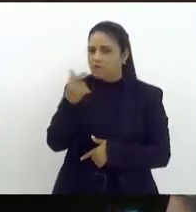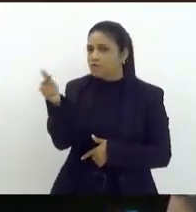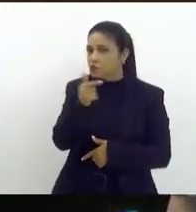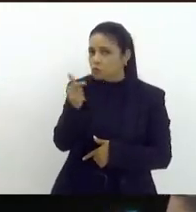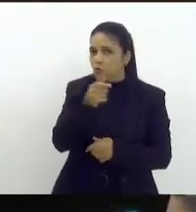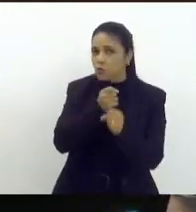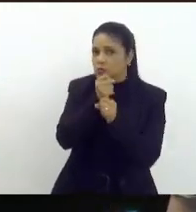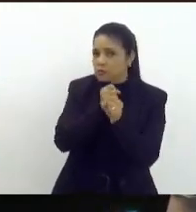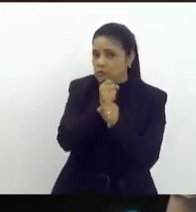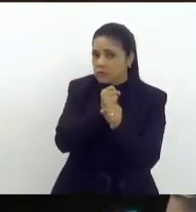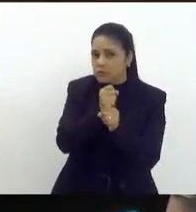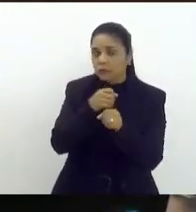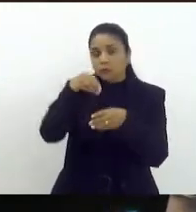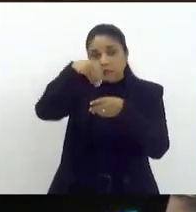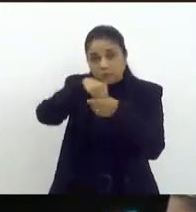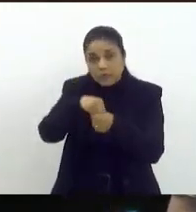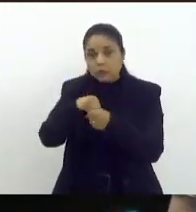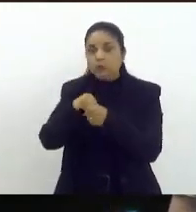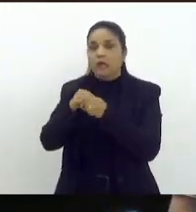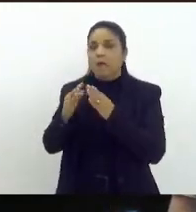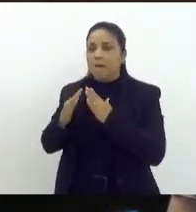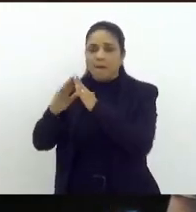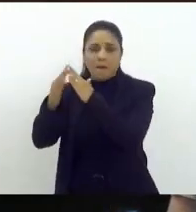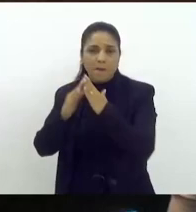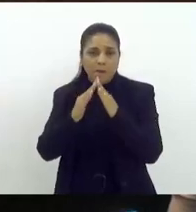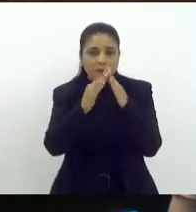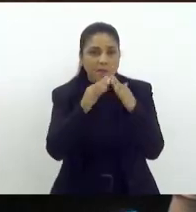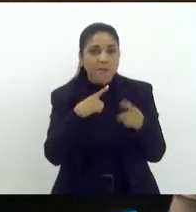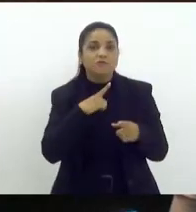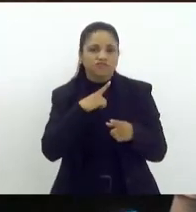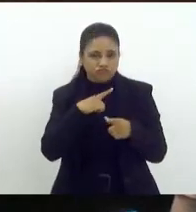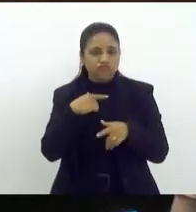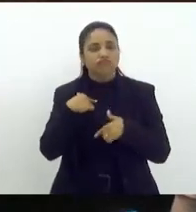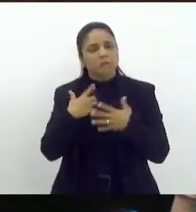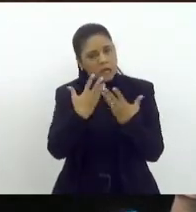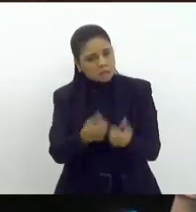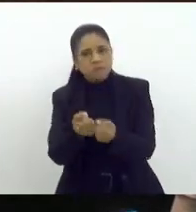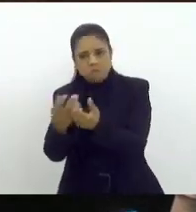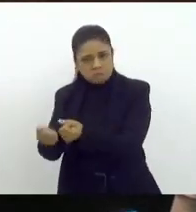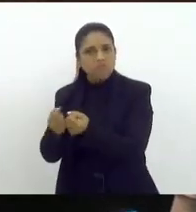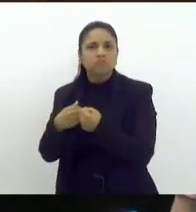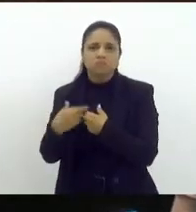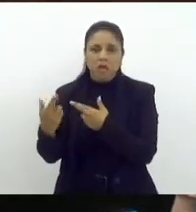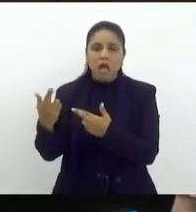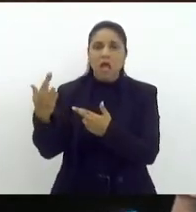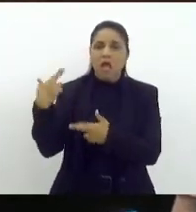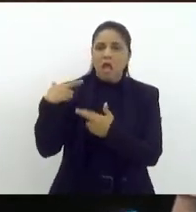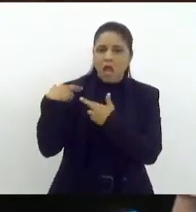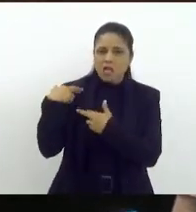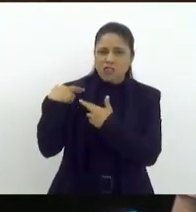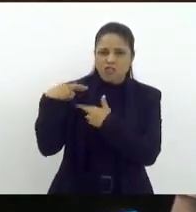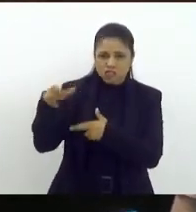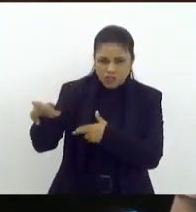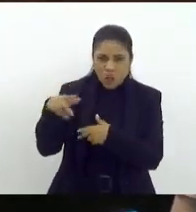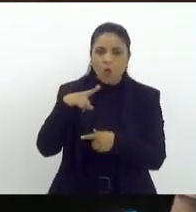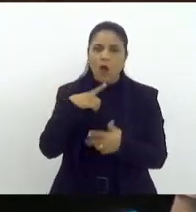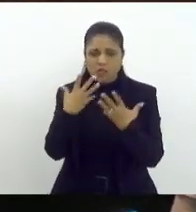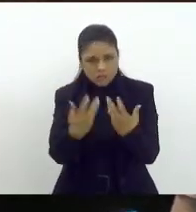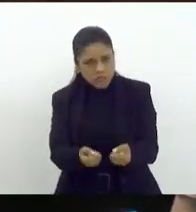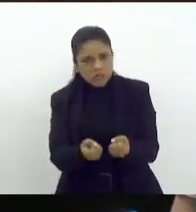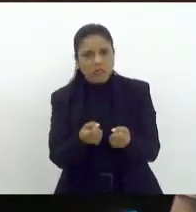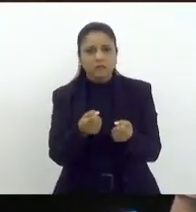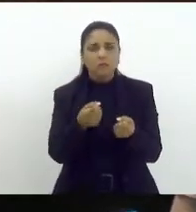dentro das comunidades que é sempre foram bem aceito por todas as religiões porque não tem aquele cunho de